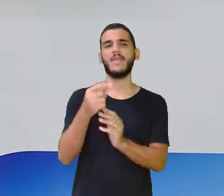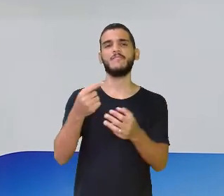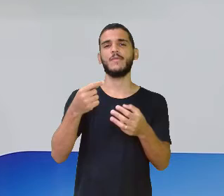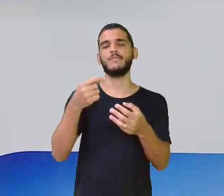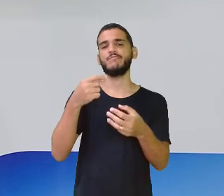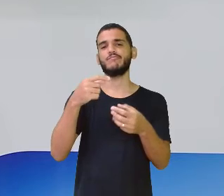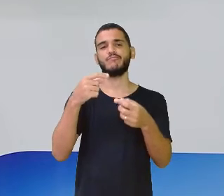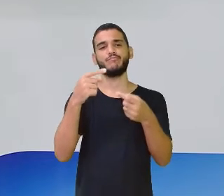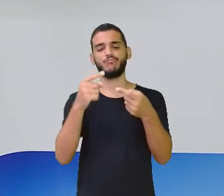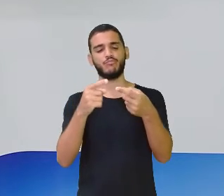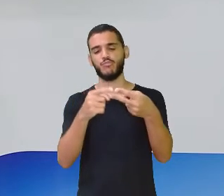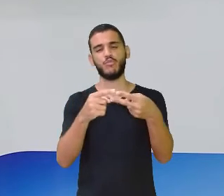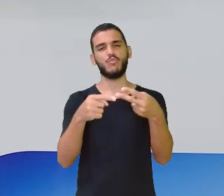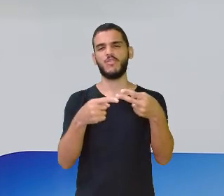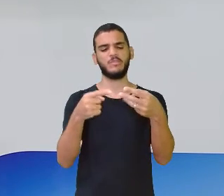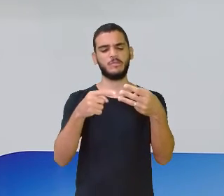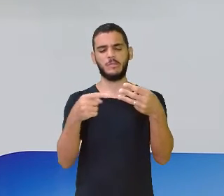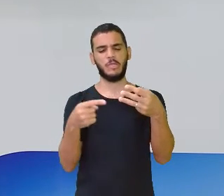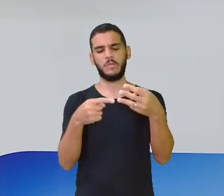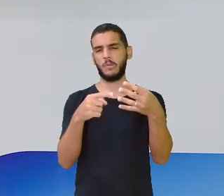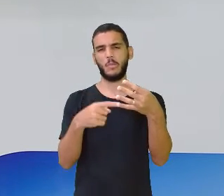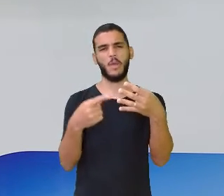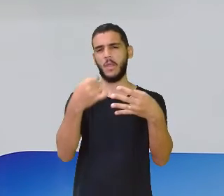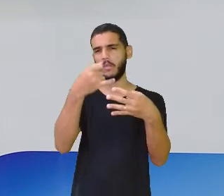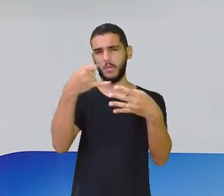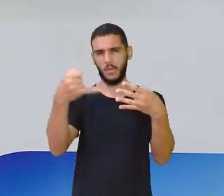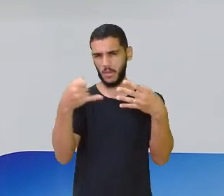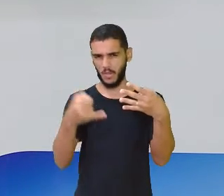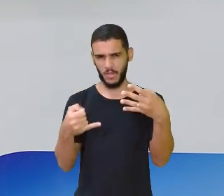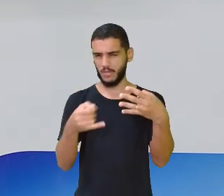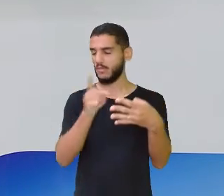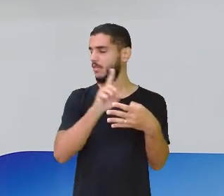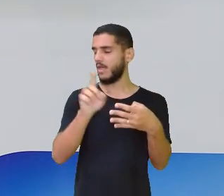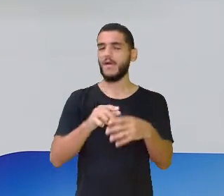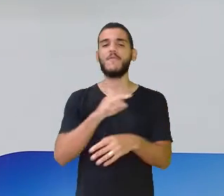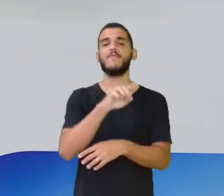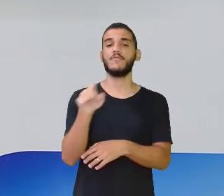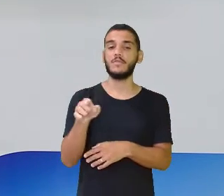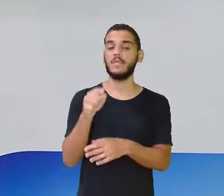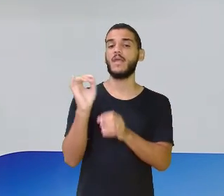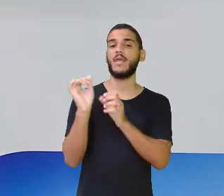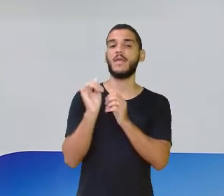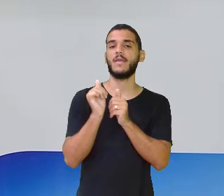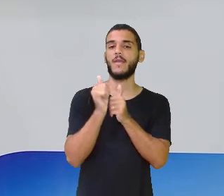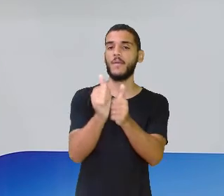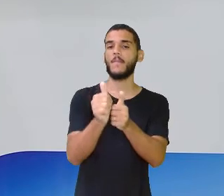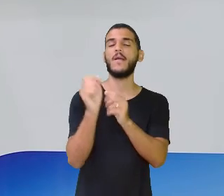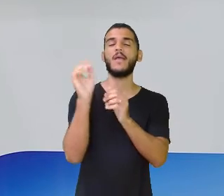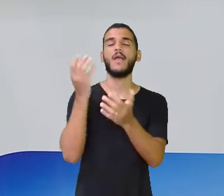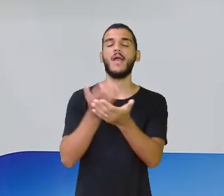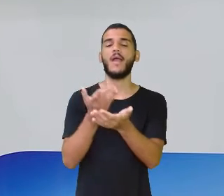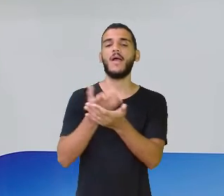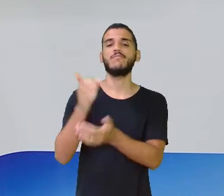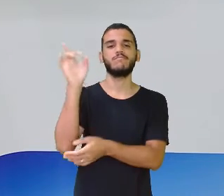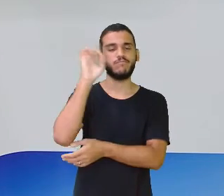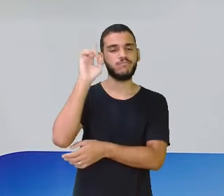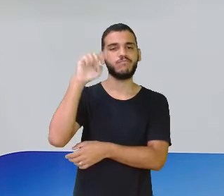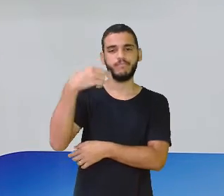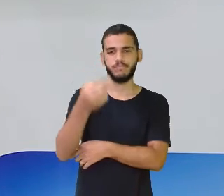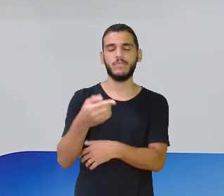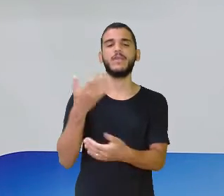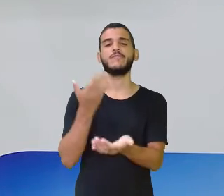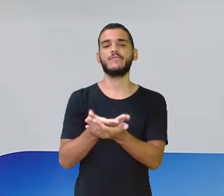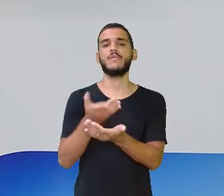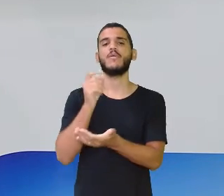linhas, porque você que acompanha nossas aulas diariamente, lembra que nós trabalhamos aqui um mini